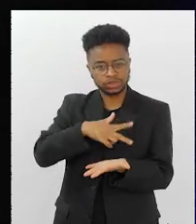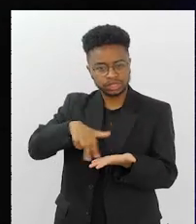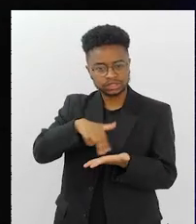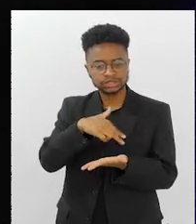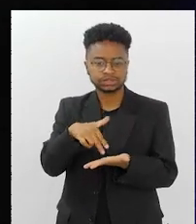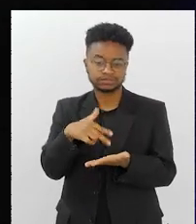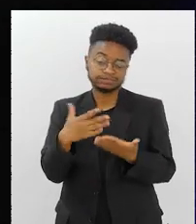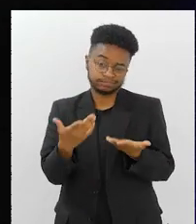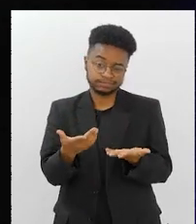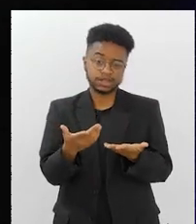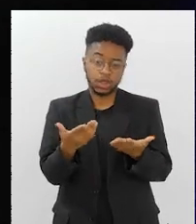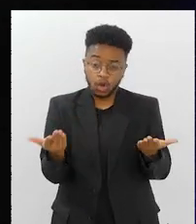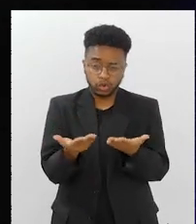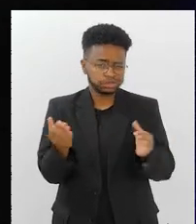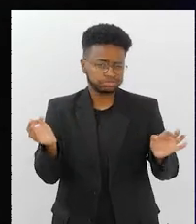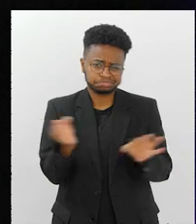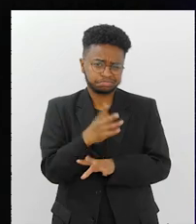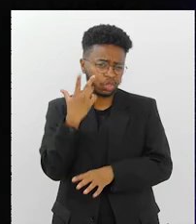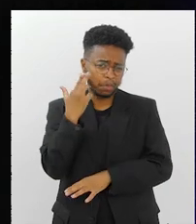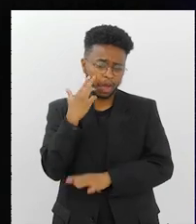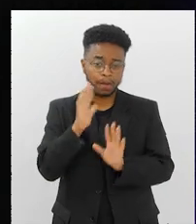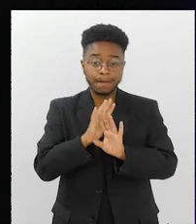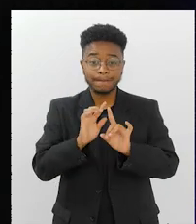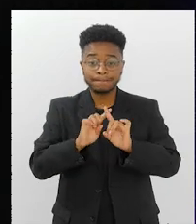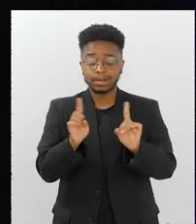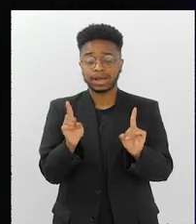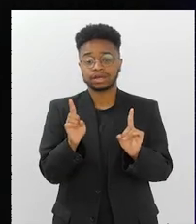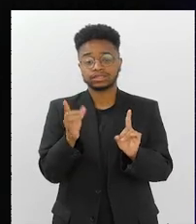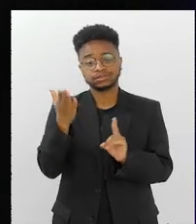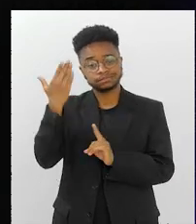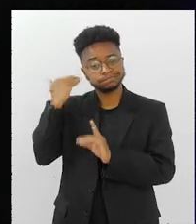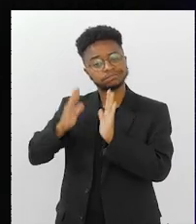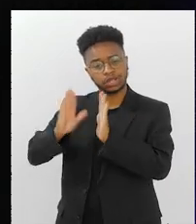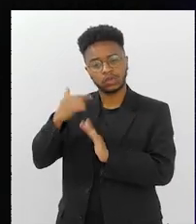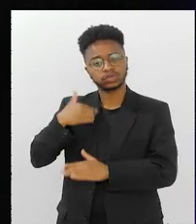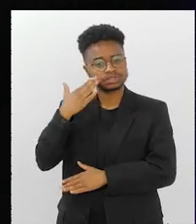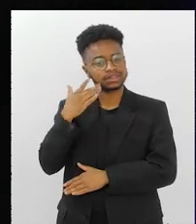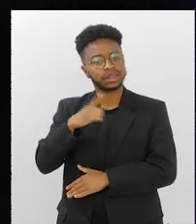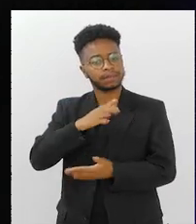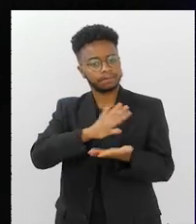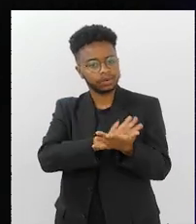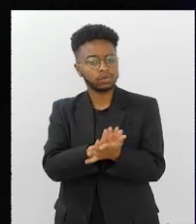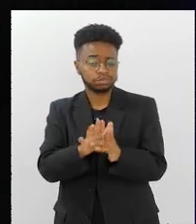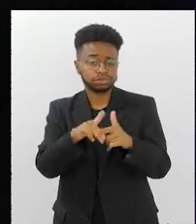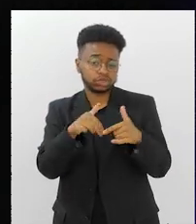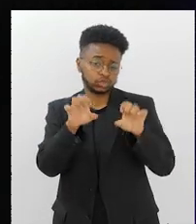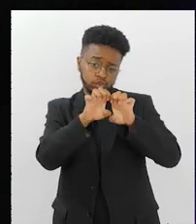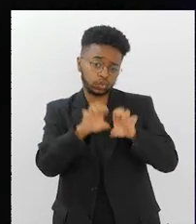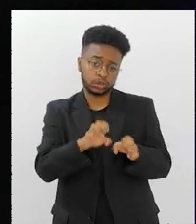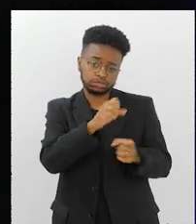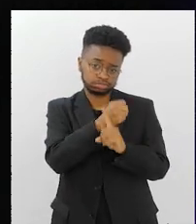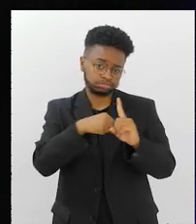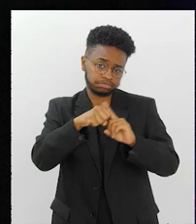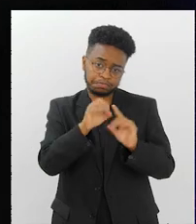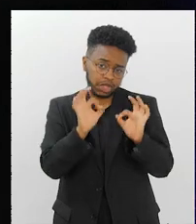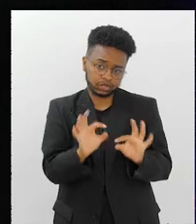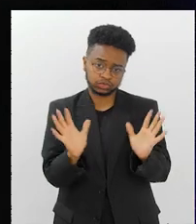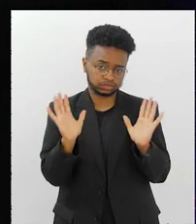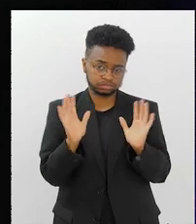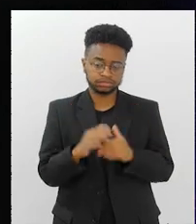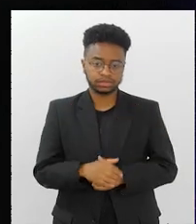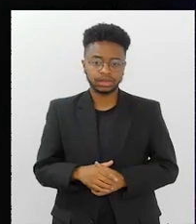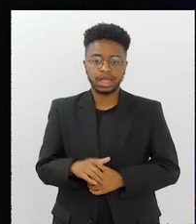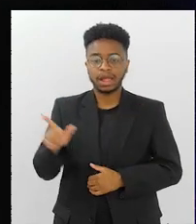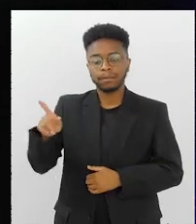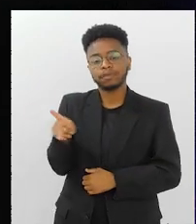isso é uma coisa super esclarecida hoje em dia pra gente mas eu sei que na época existia esse preconceito que é uma coisa estrutural mesmo né E aí ela